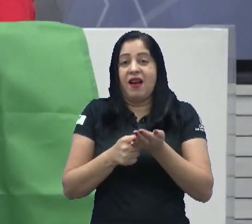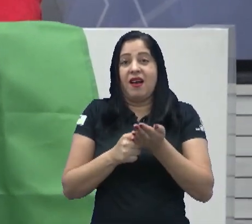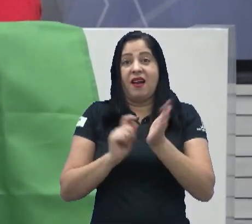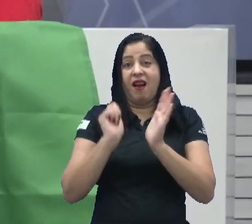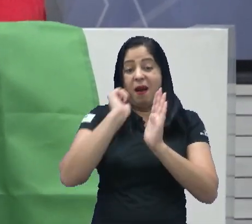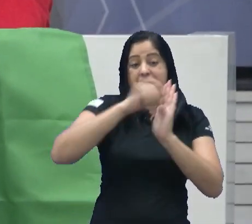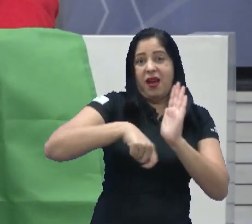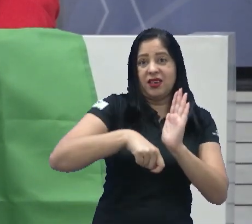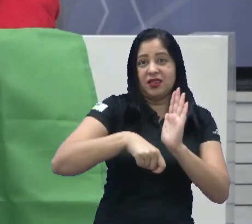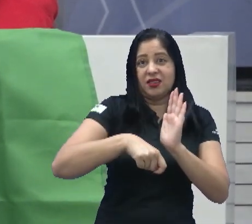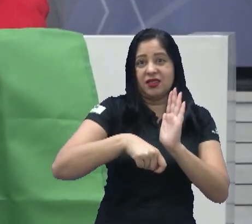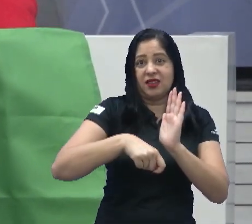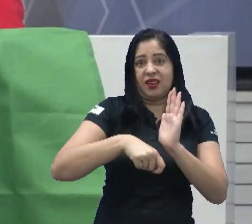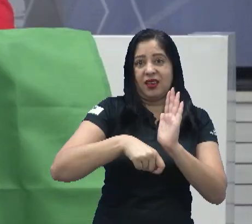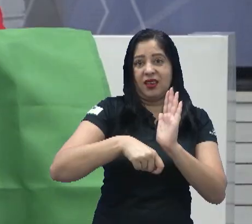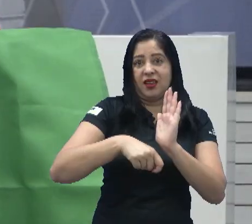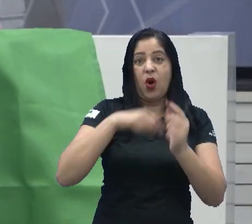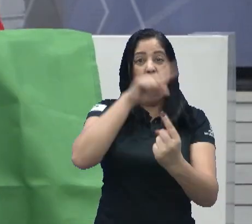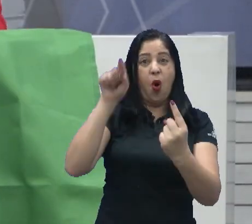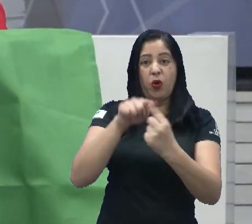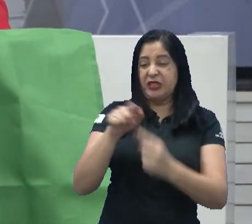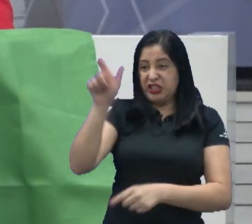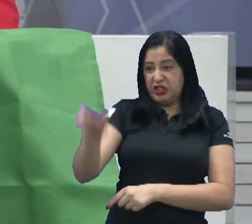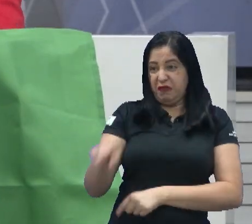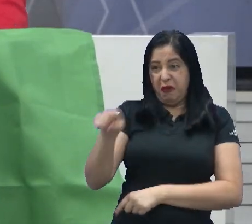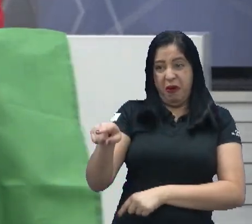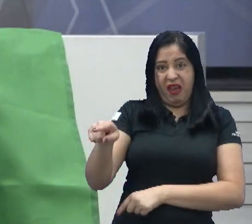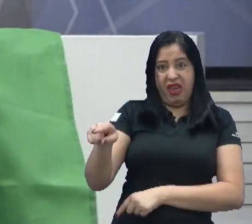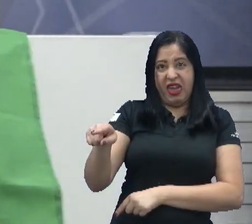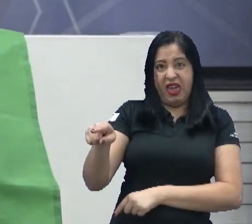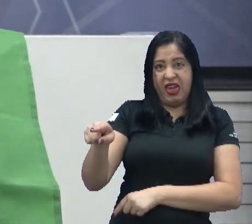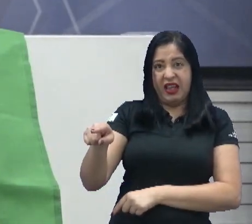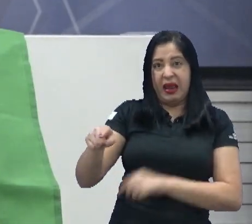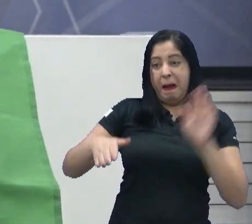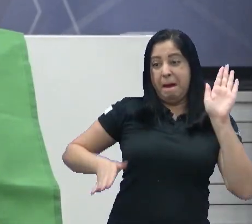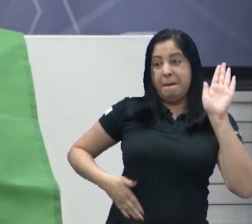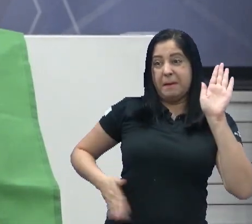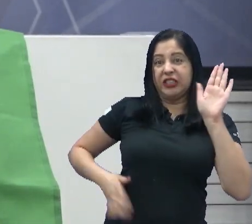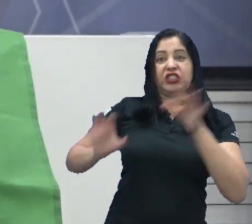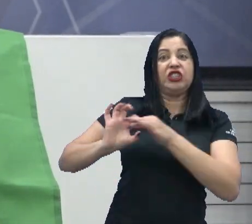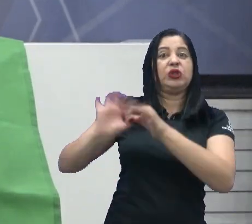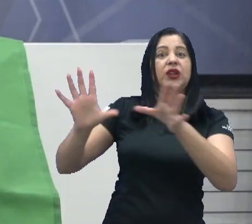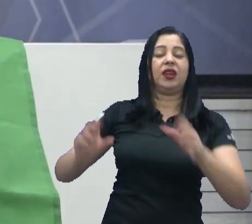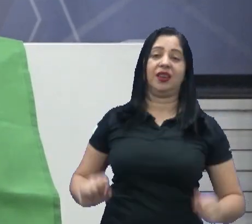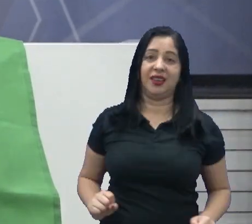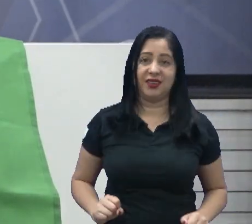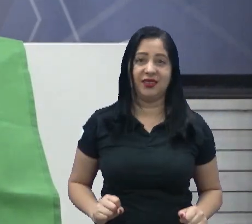absolver um bandido, né? Porque a gente tem um monte de coisa aí para... Só está